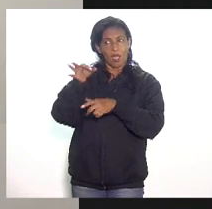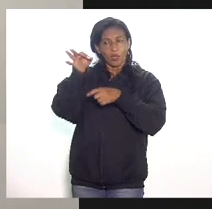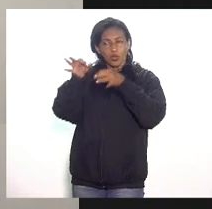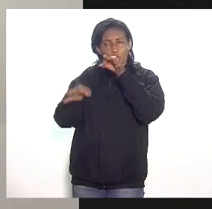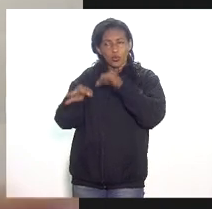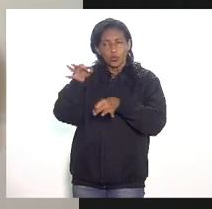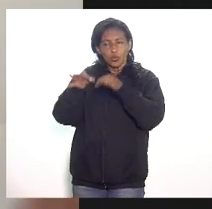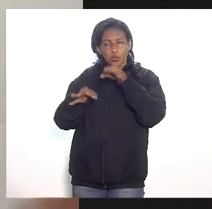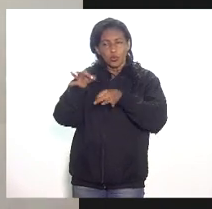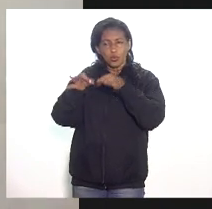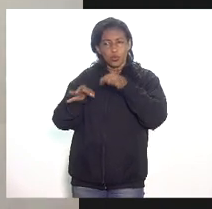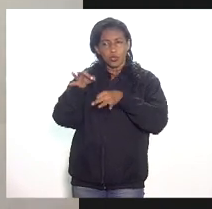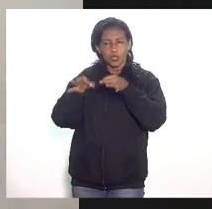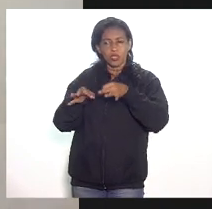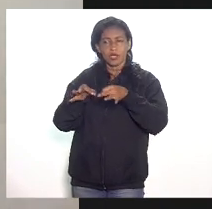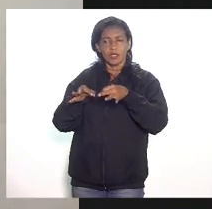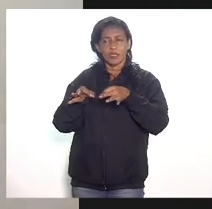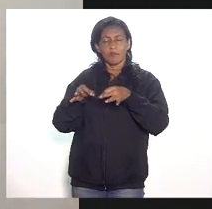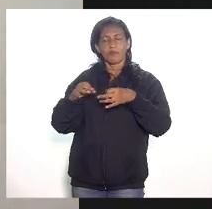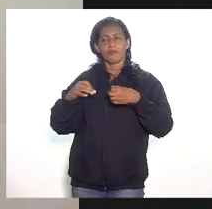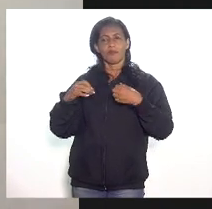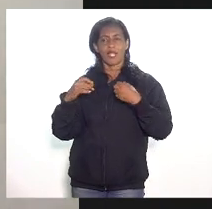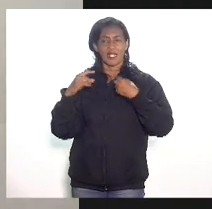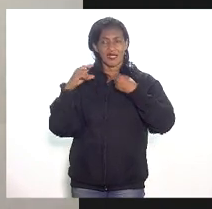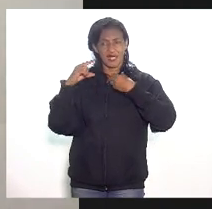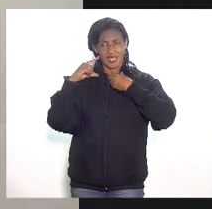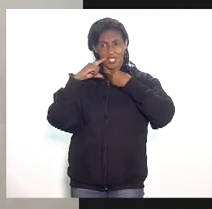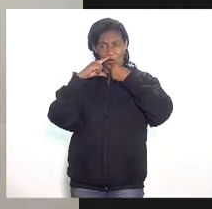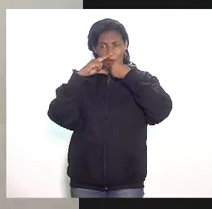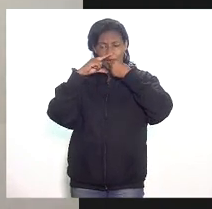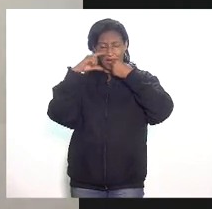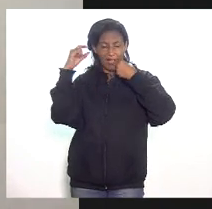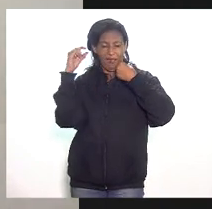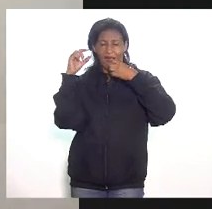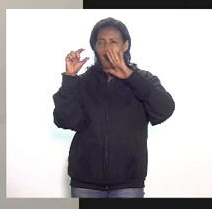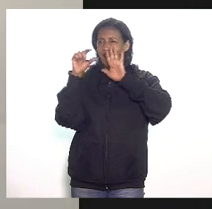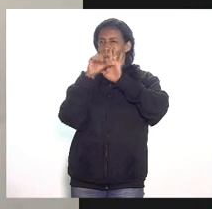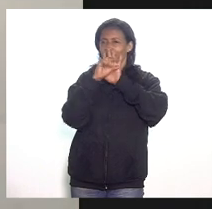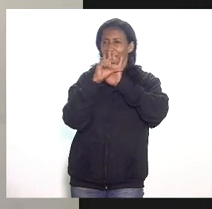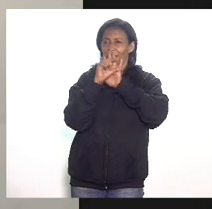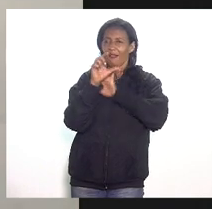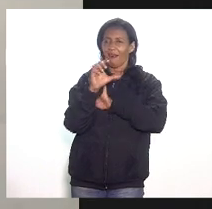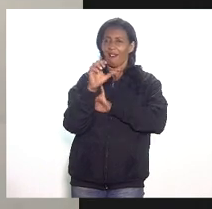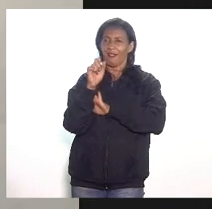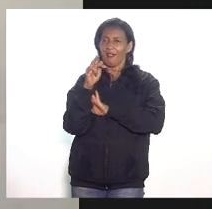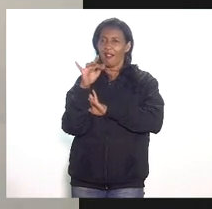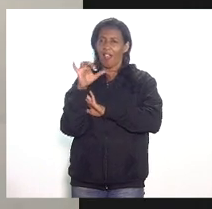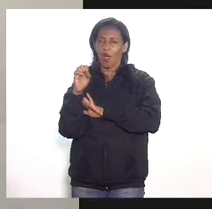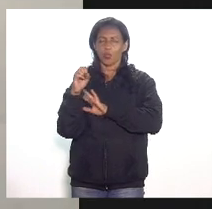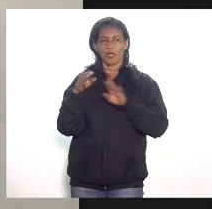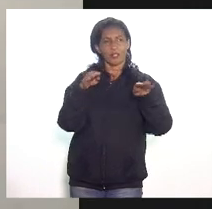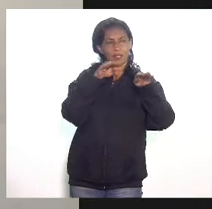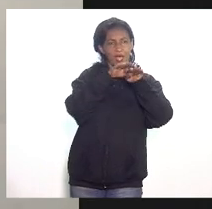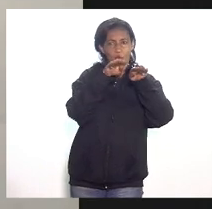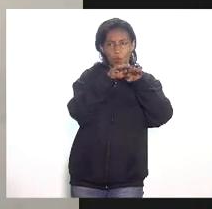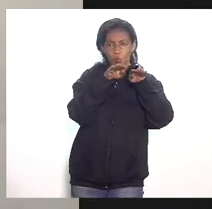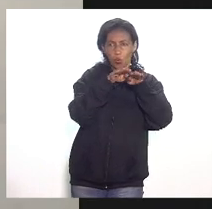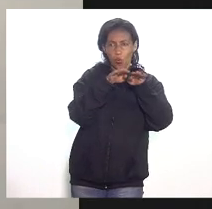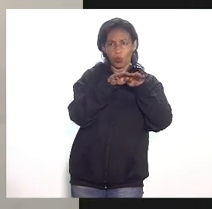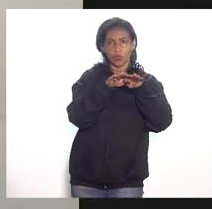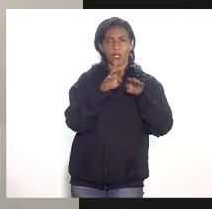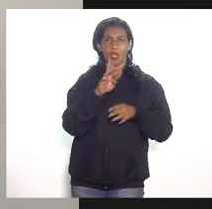outras duas cláusulas constitucionais quando sejam, quais sejam a da igualdade material e da